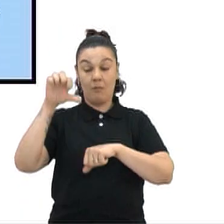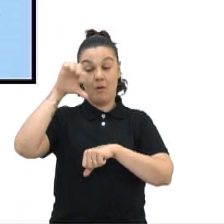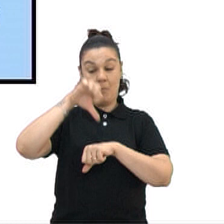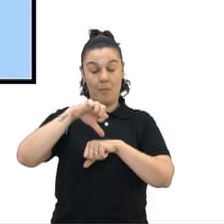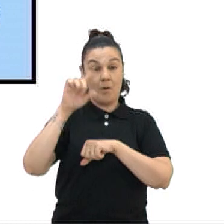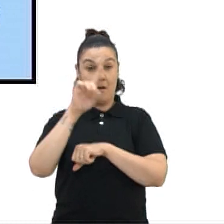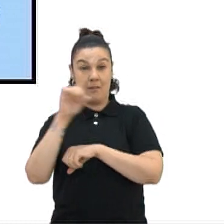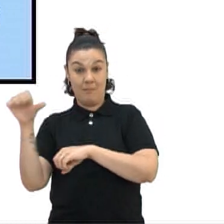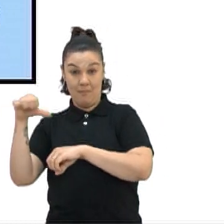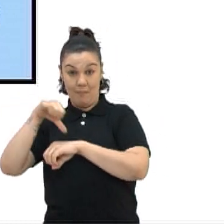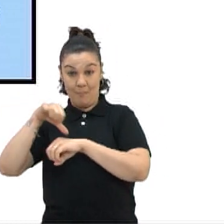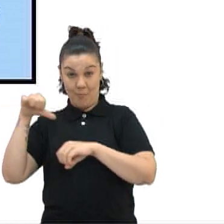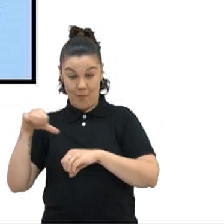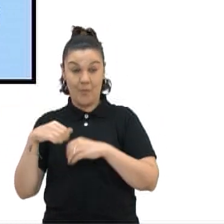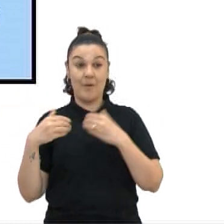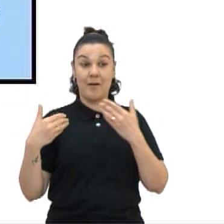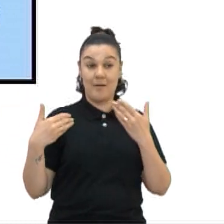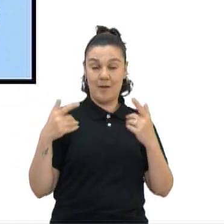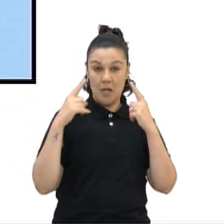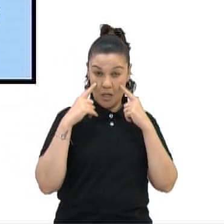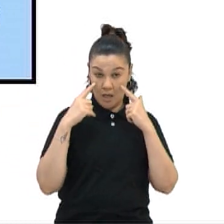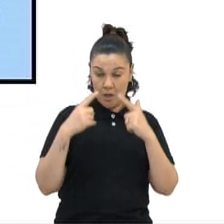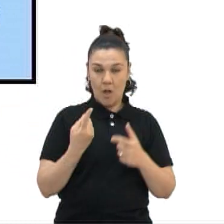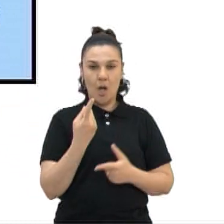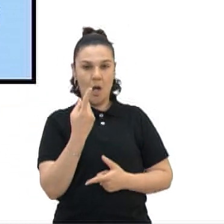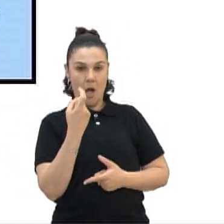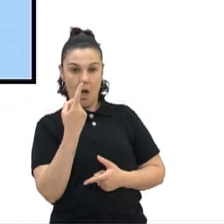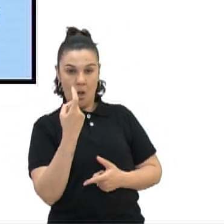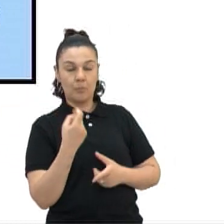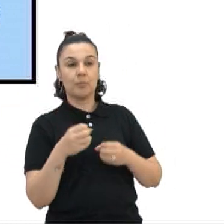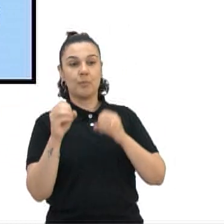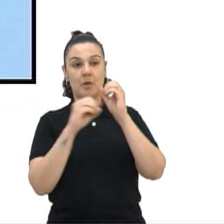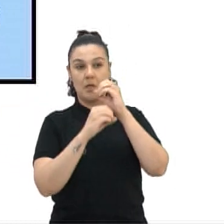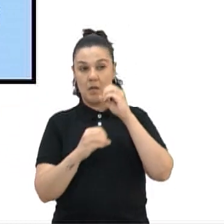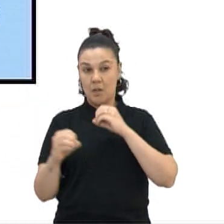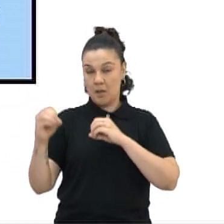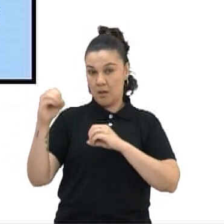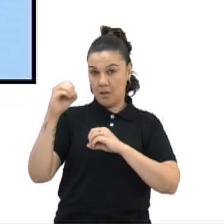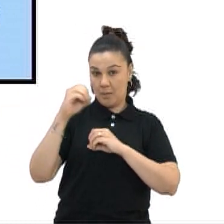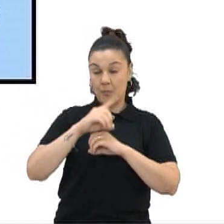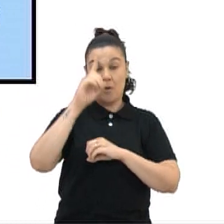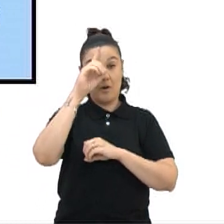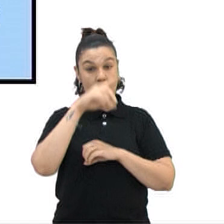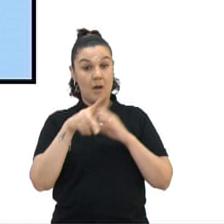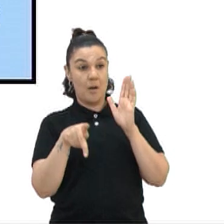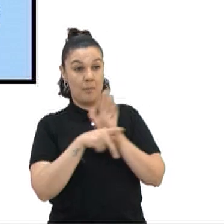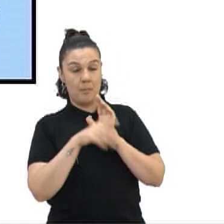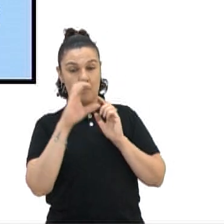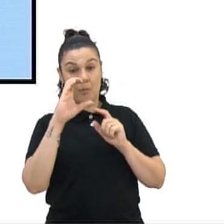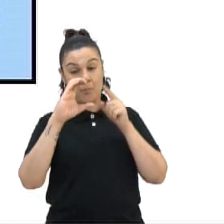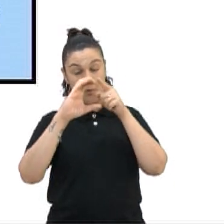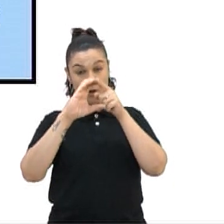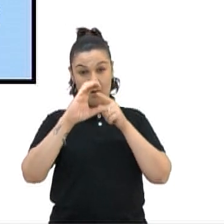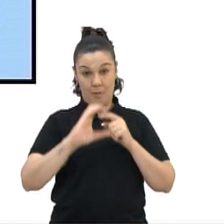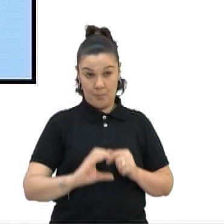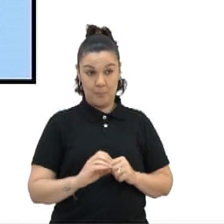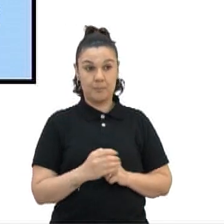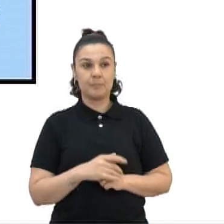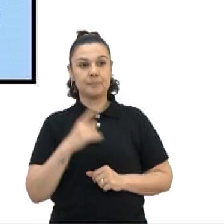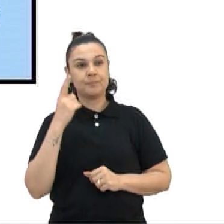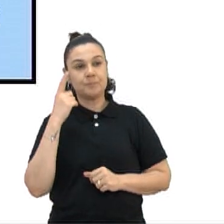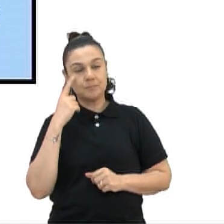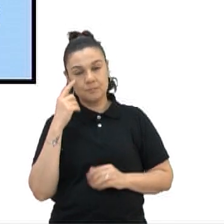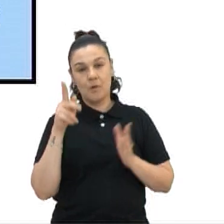apolares, né? Nesse caso, a única molécula polar é o gás carbônico. Aqui eu tenho a